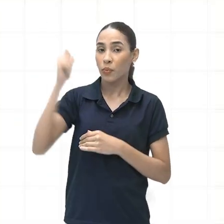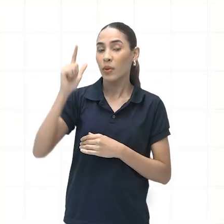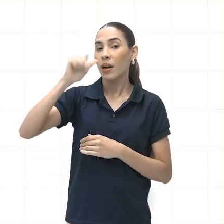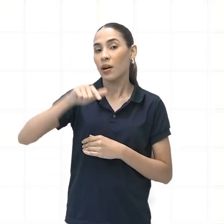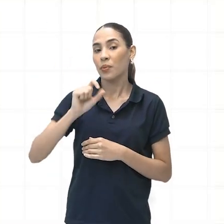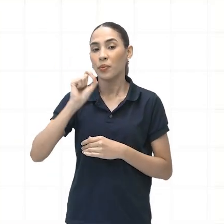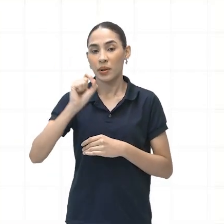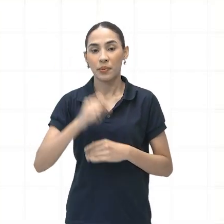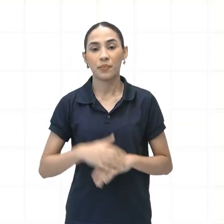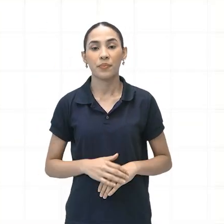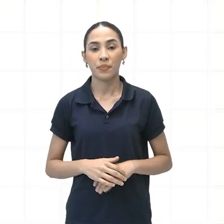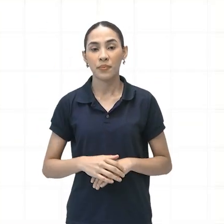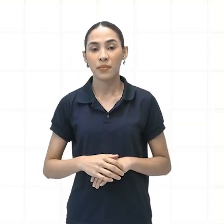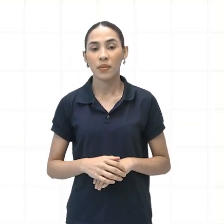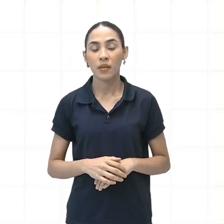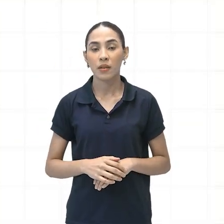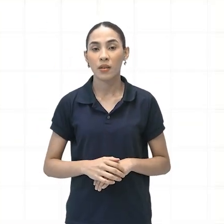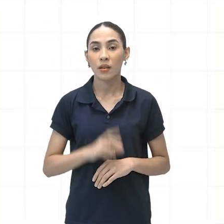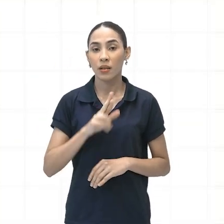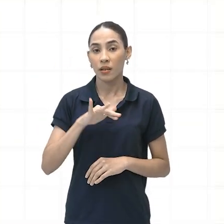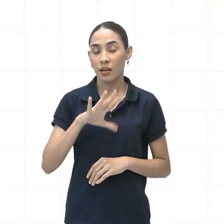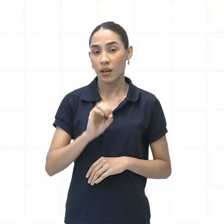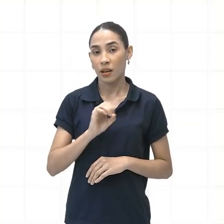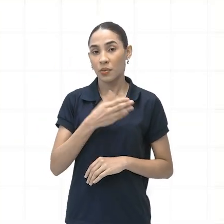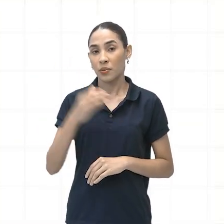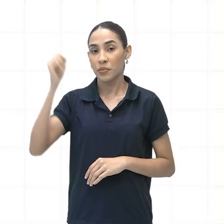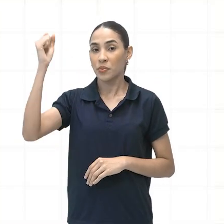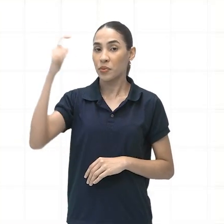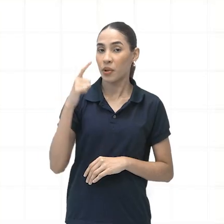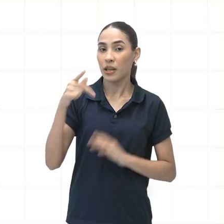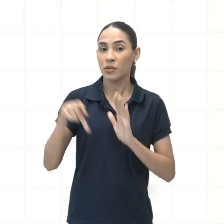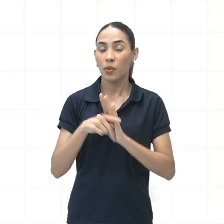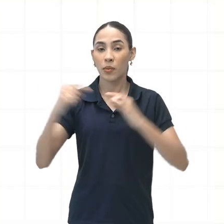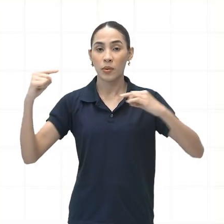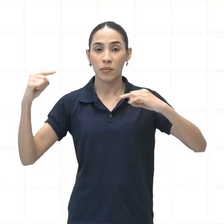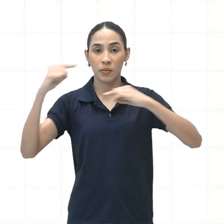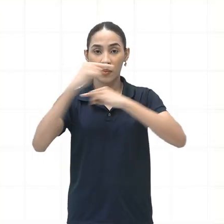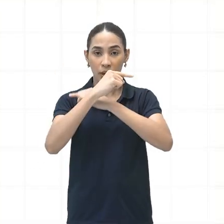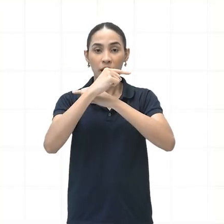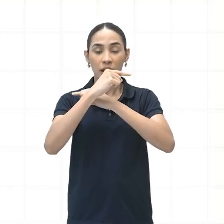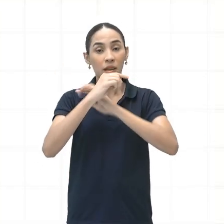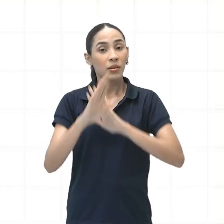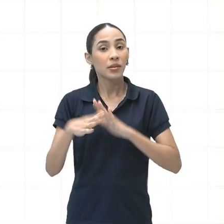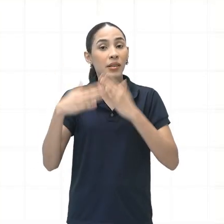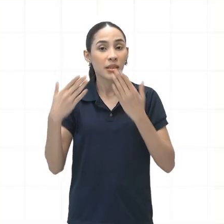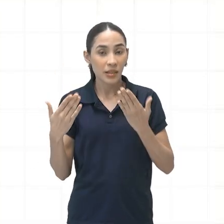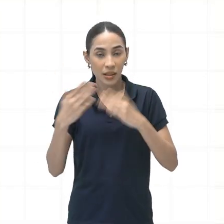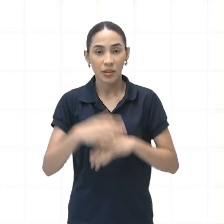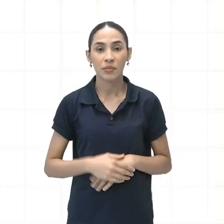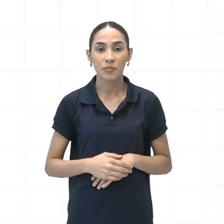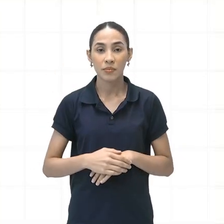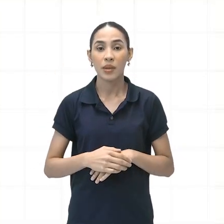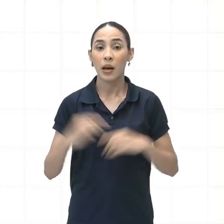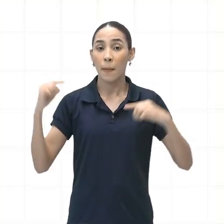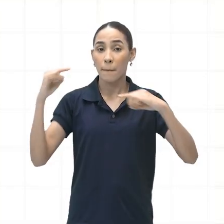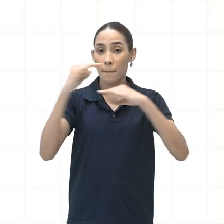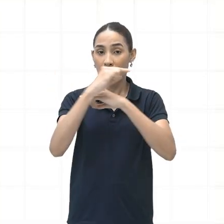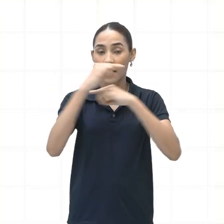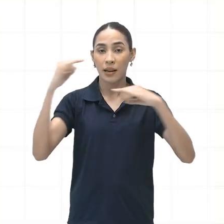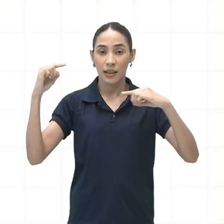eram considerados raios solares paralelos, e por causa dessa